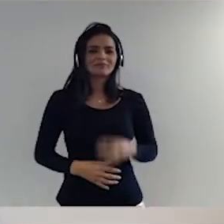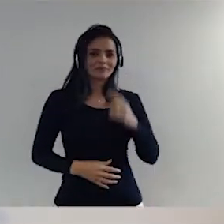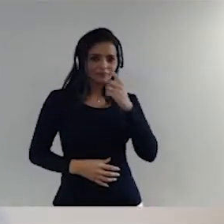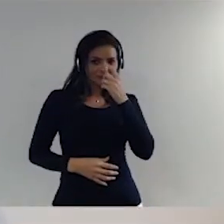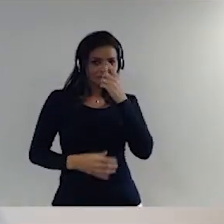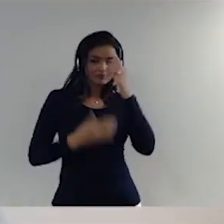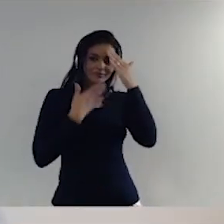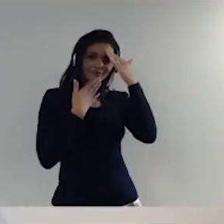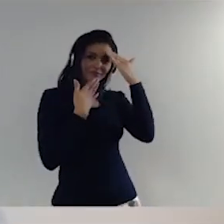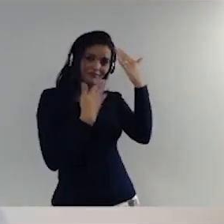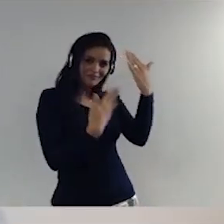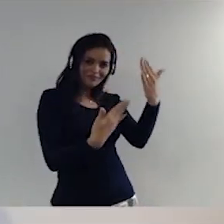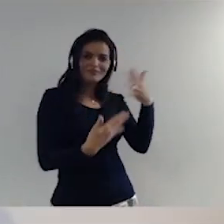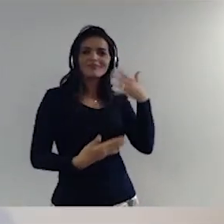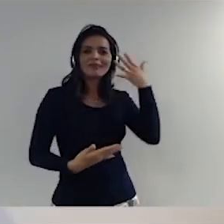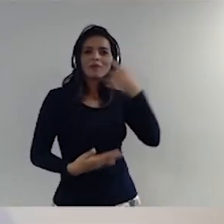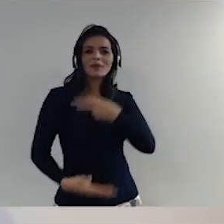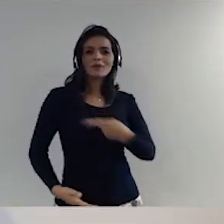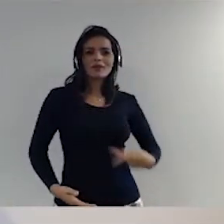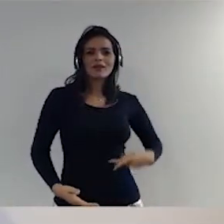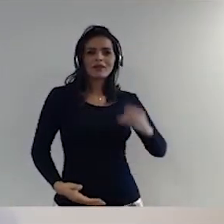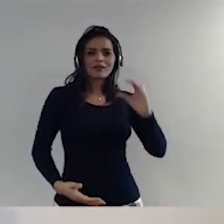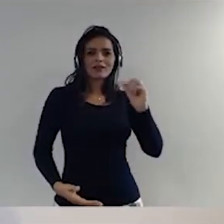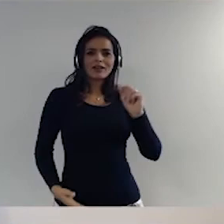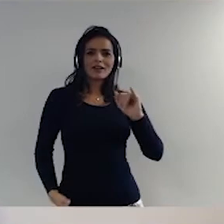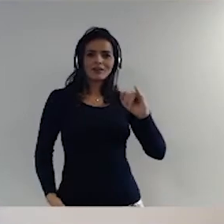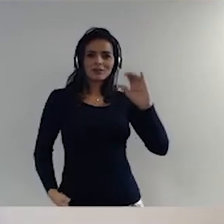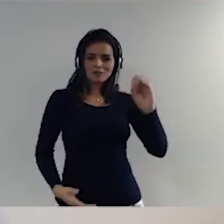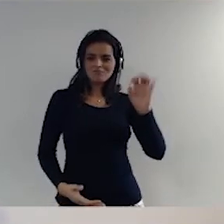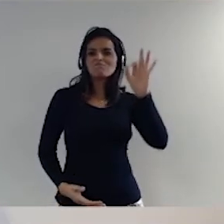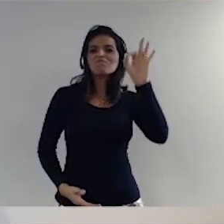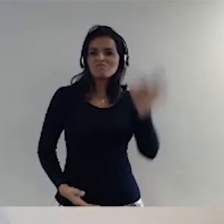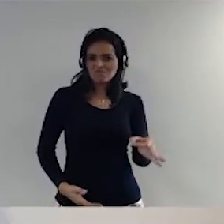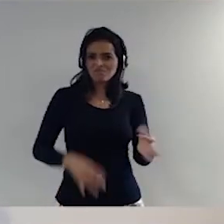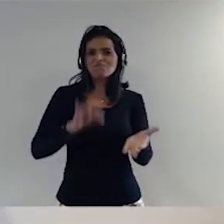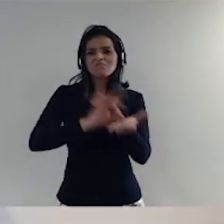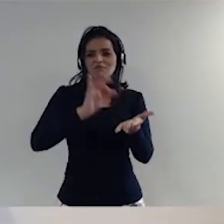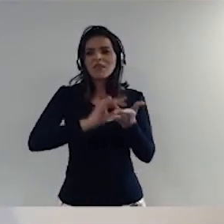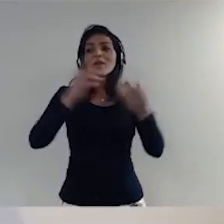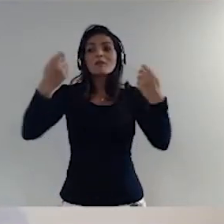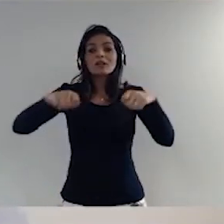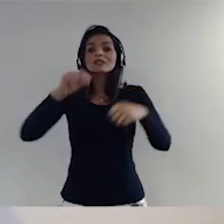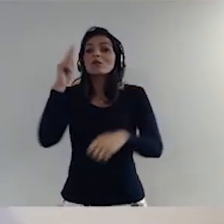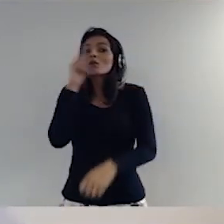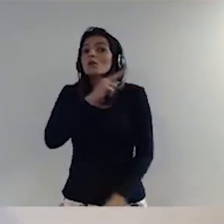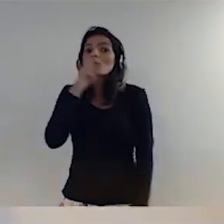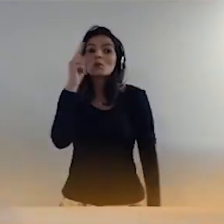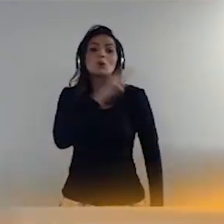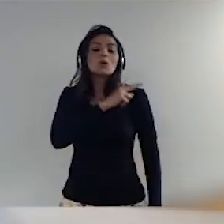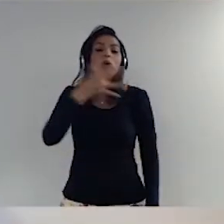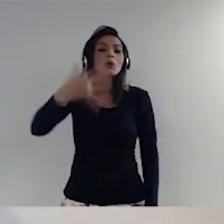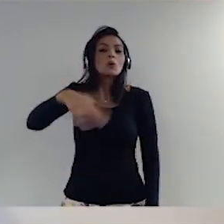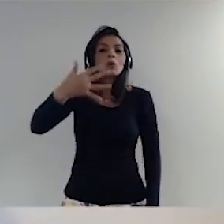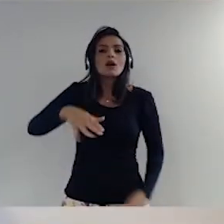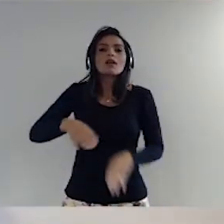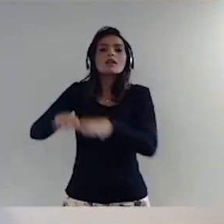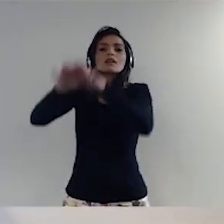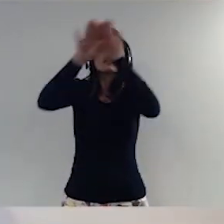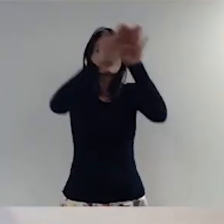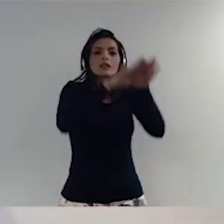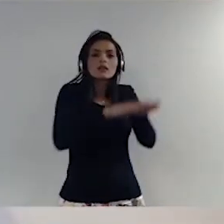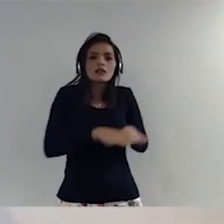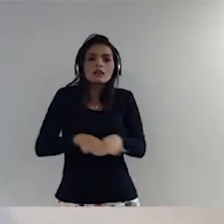Eu que agradeço a manifestação, presidente Caio. Realmente, nós precisamos urgentemente ter essa